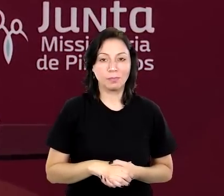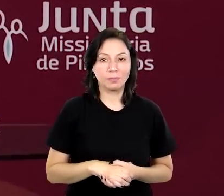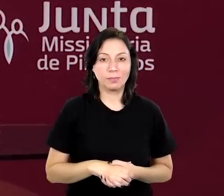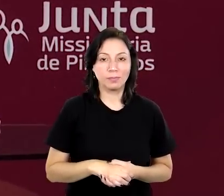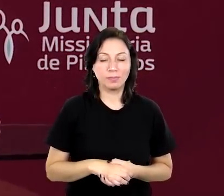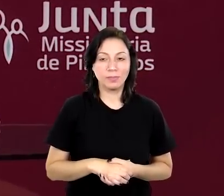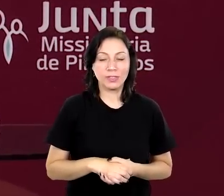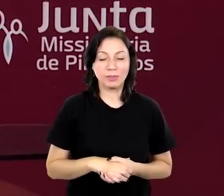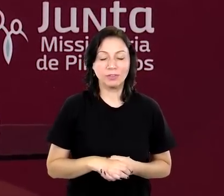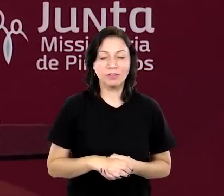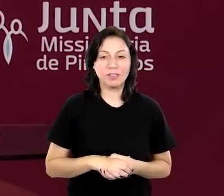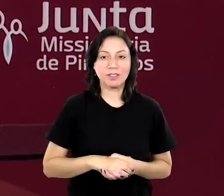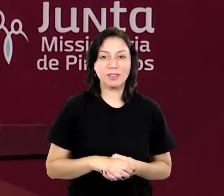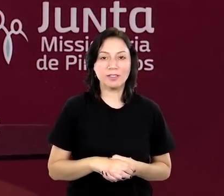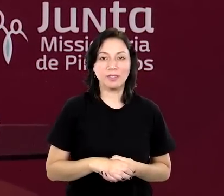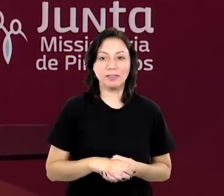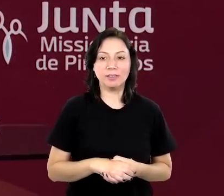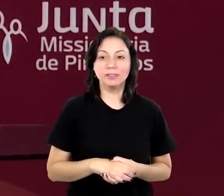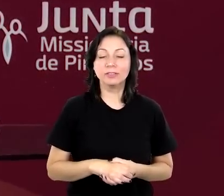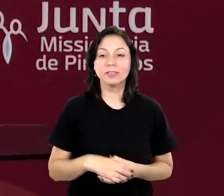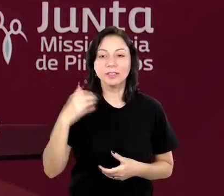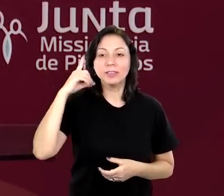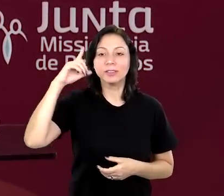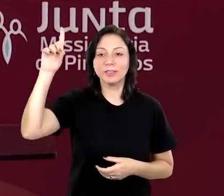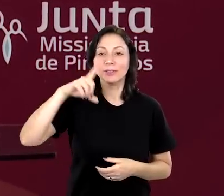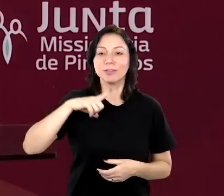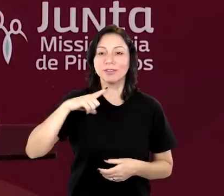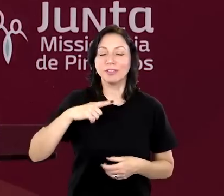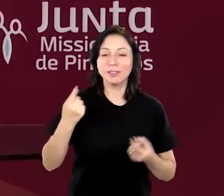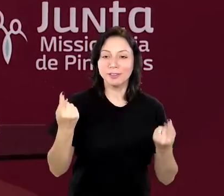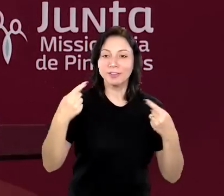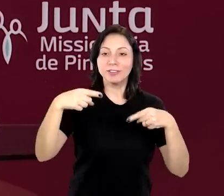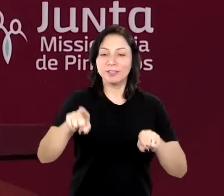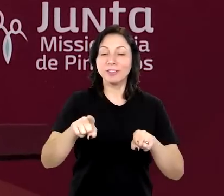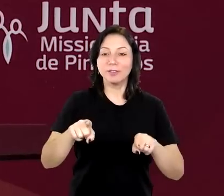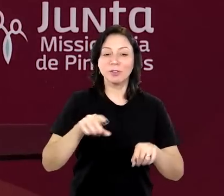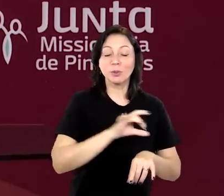Deus tem desafios para cada um que está aqui nos assistindo agora, para você que está aqui.